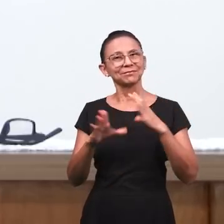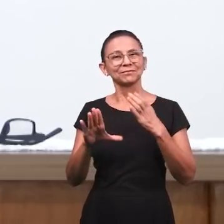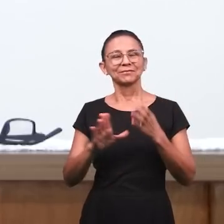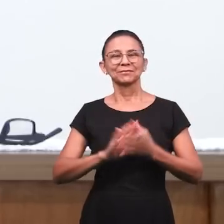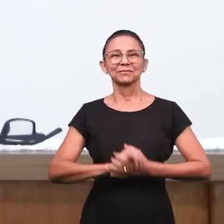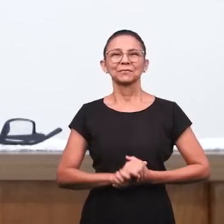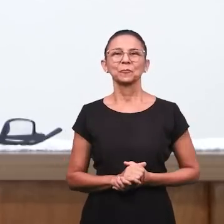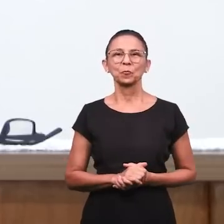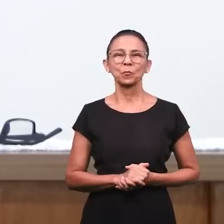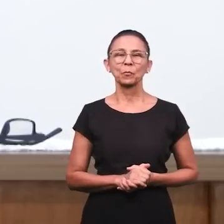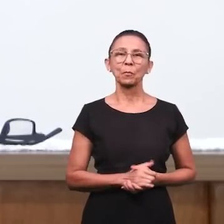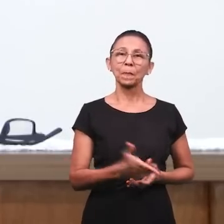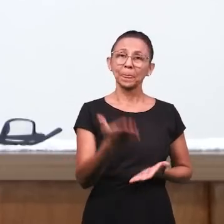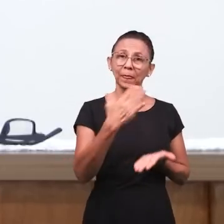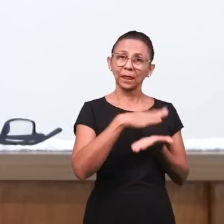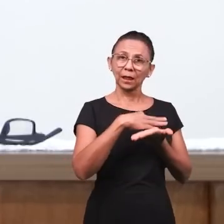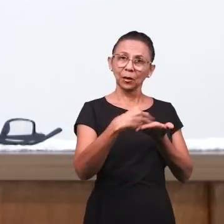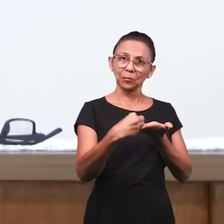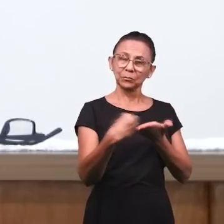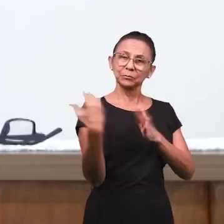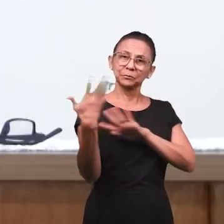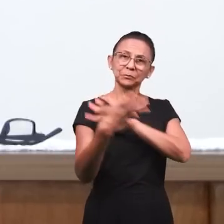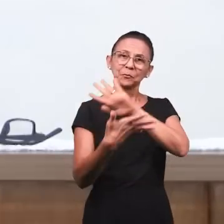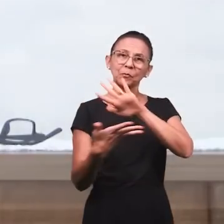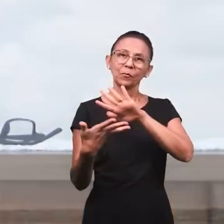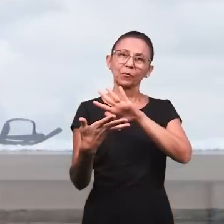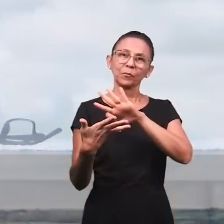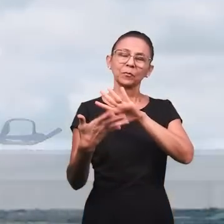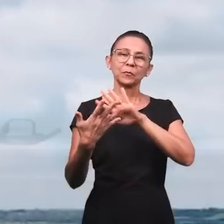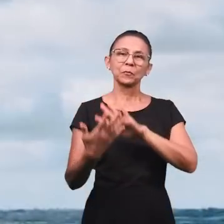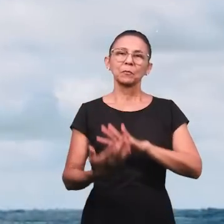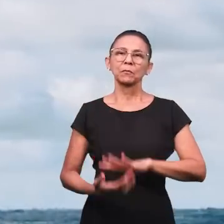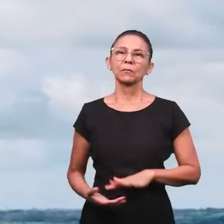você que cante conosco esse louvor.